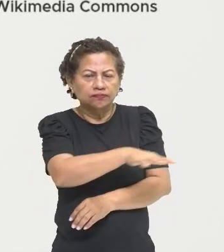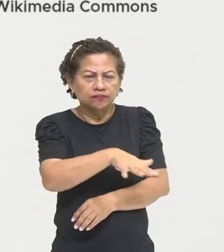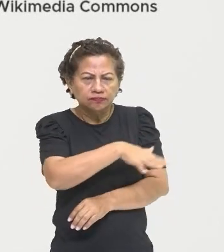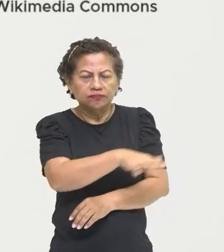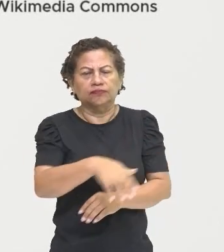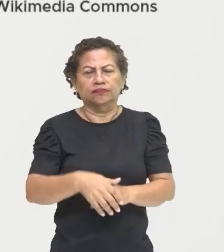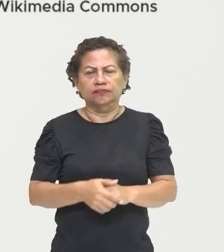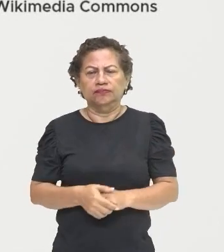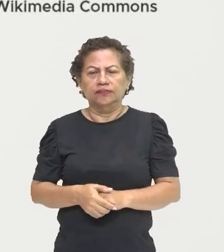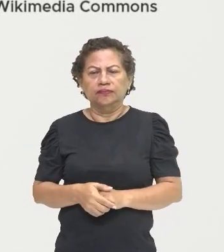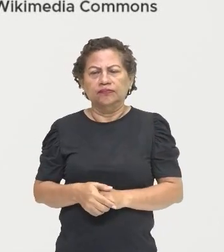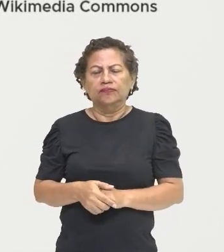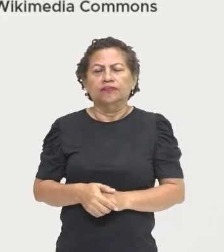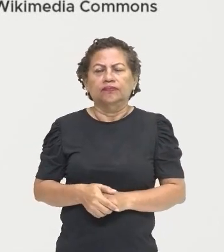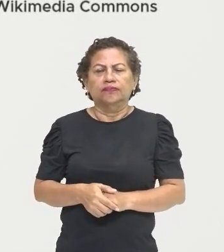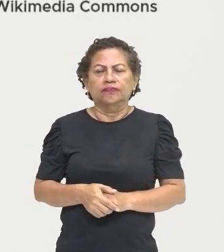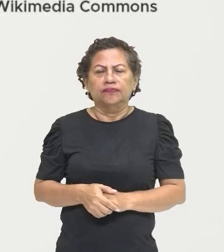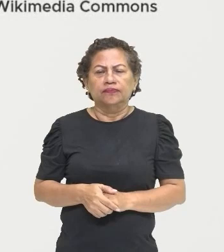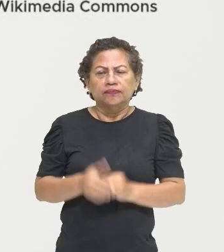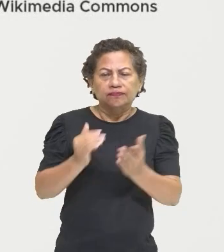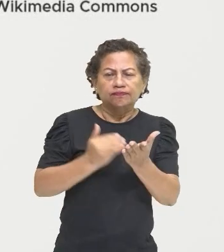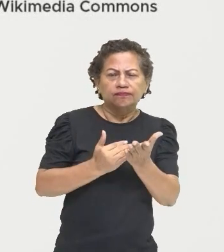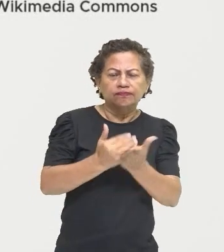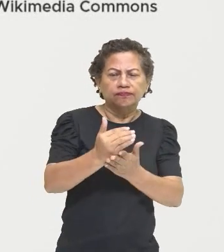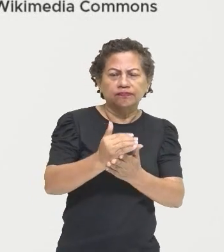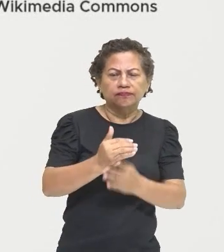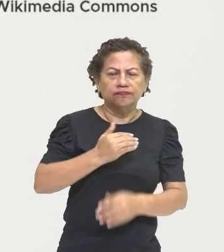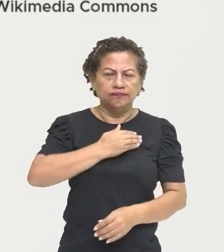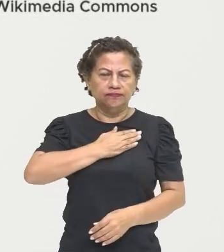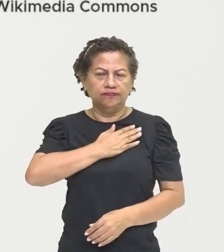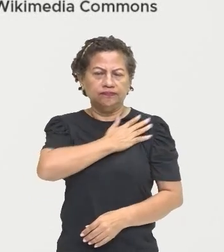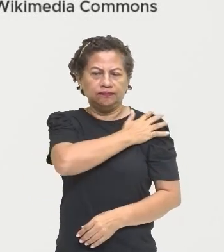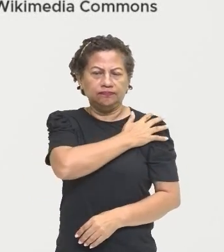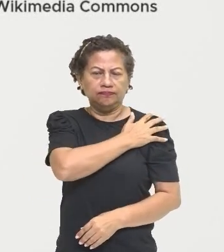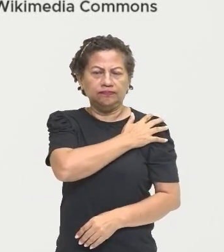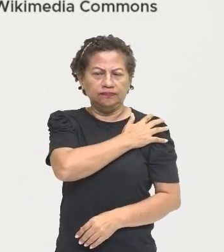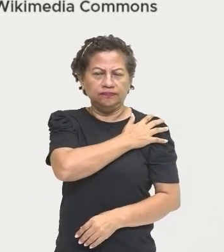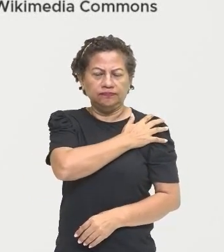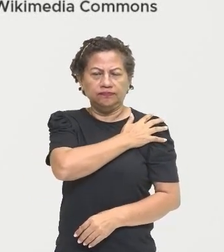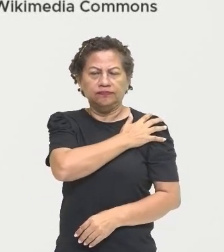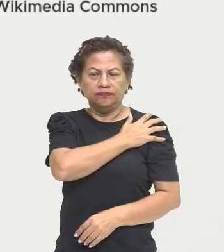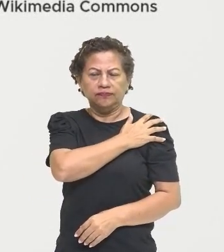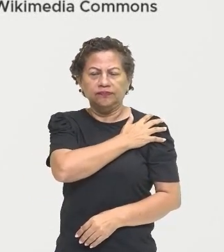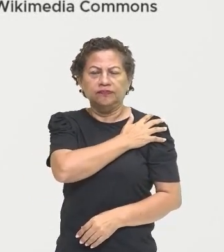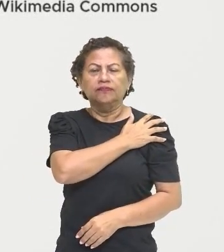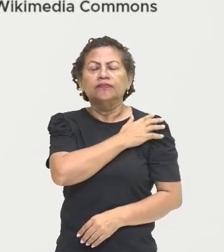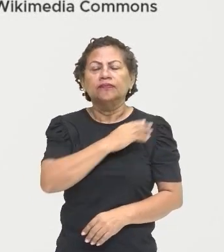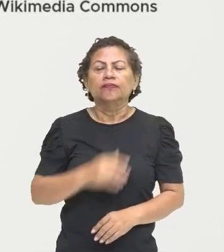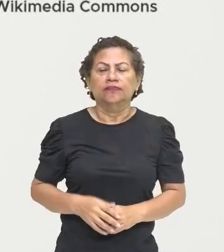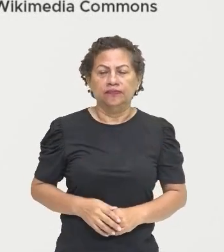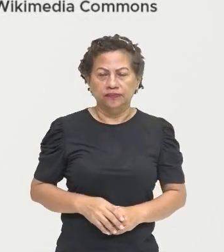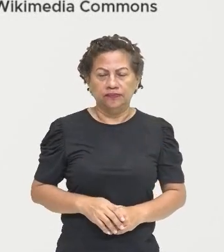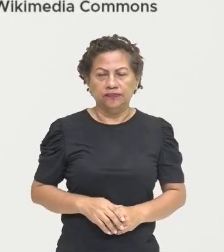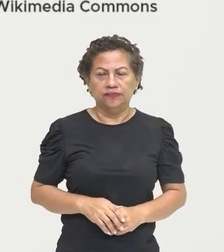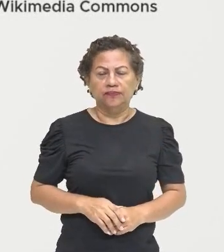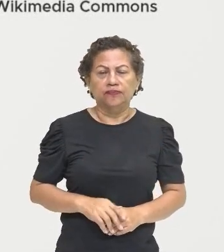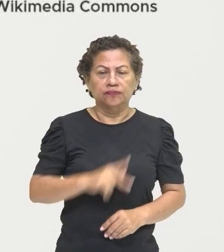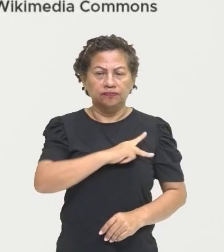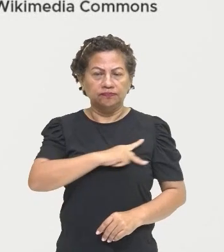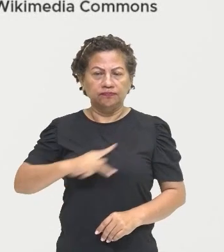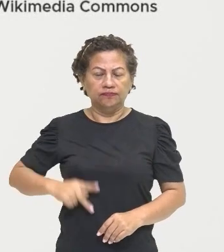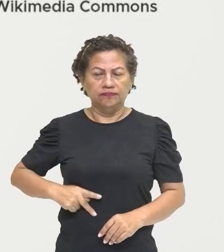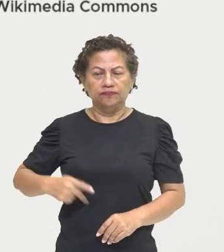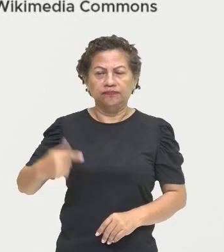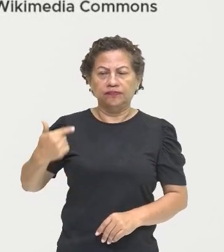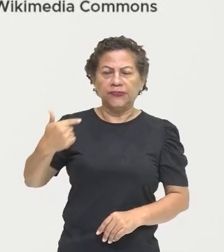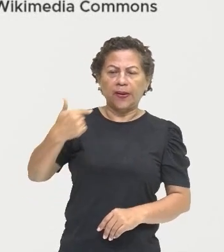após o final da ditadura do governo Vargas, tá certo? É importante destacar isso, sob orientação do